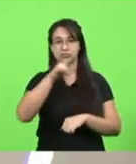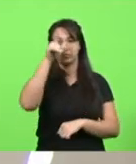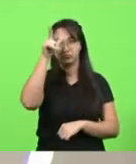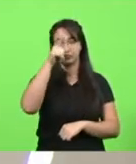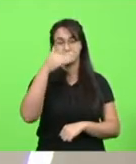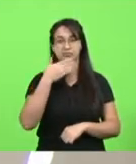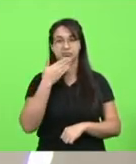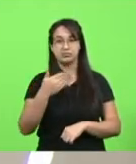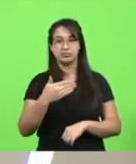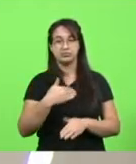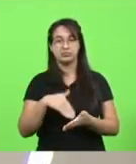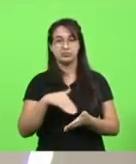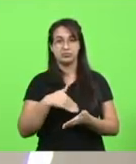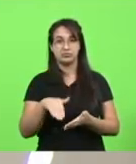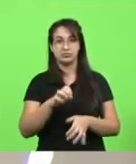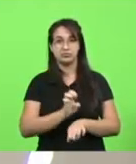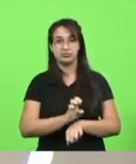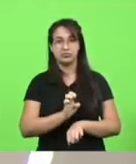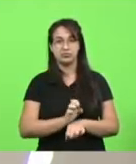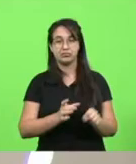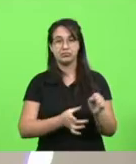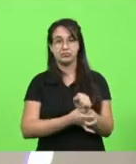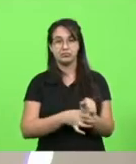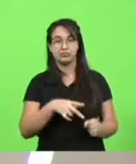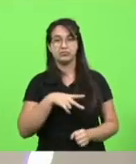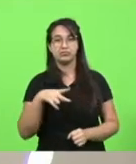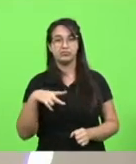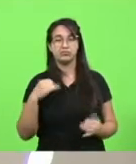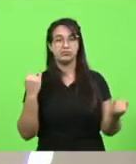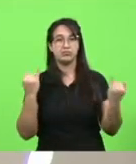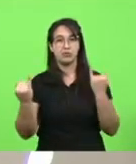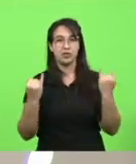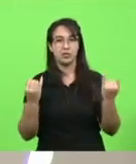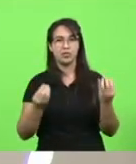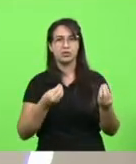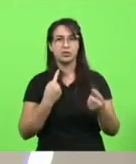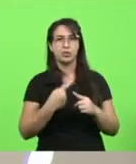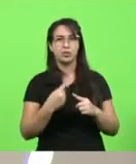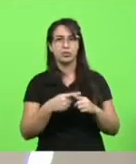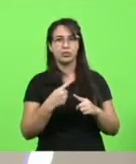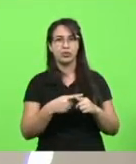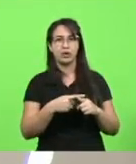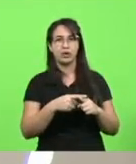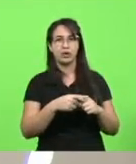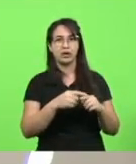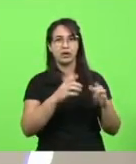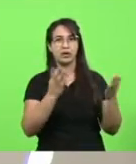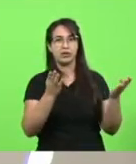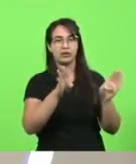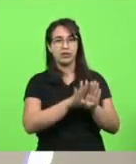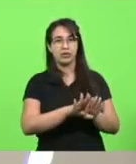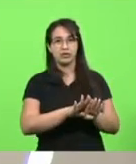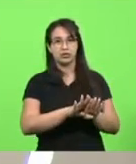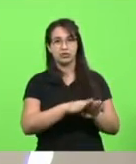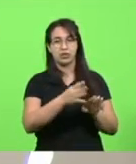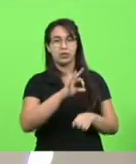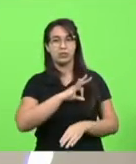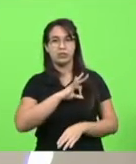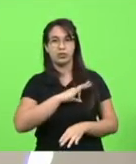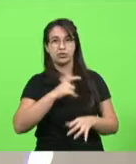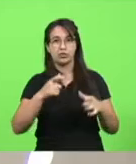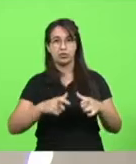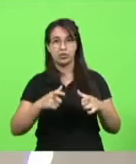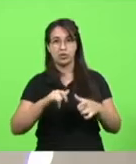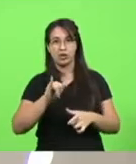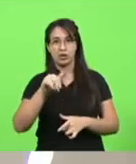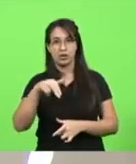secretário de Estado da Segurança Pública informações acerca da desativação do posto da Polícia Militar, que fica localizado no bairro Ingleses,